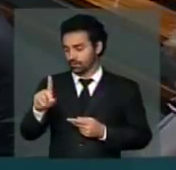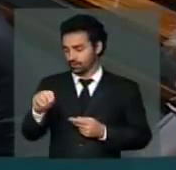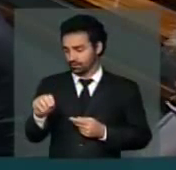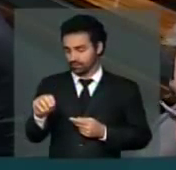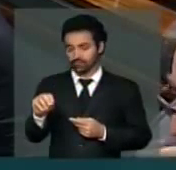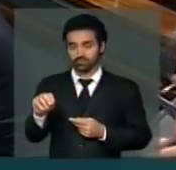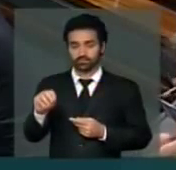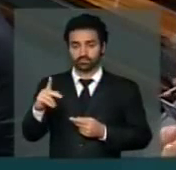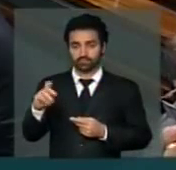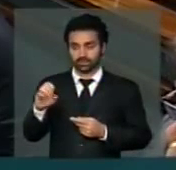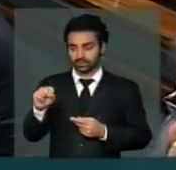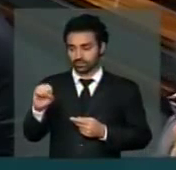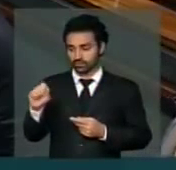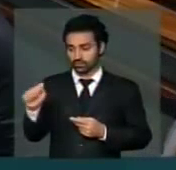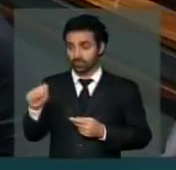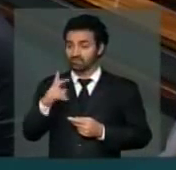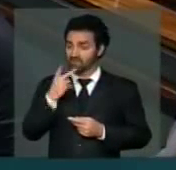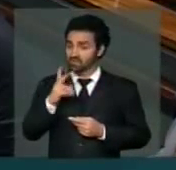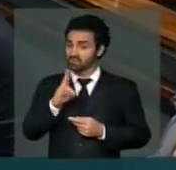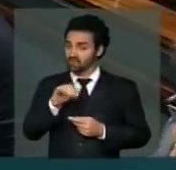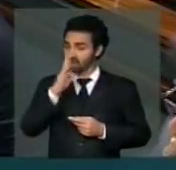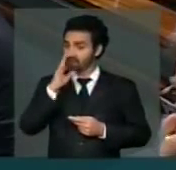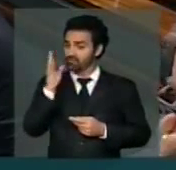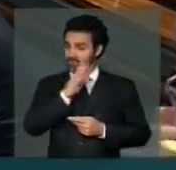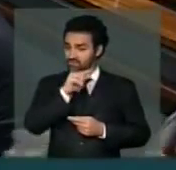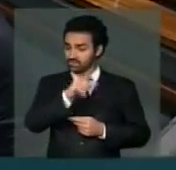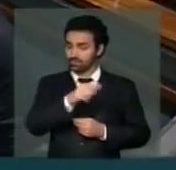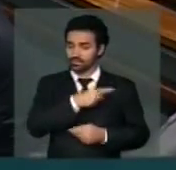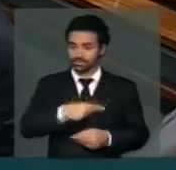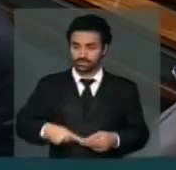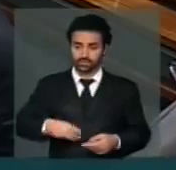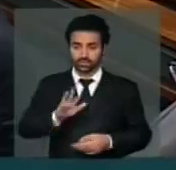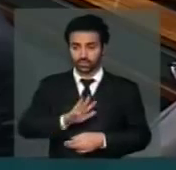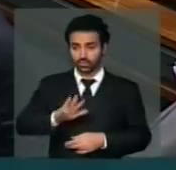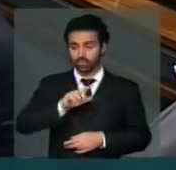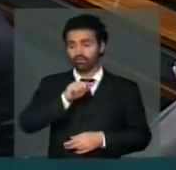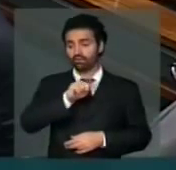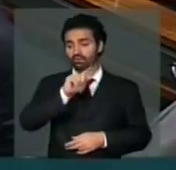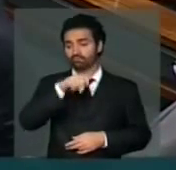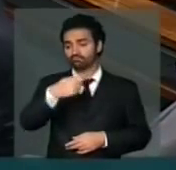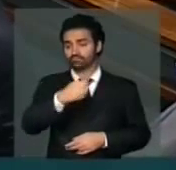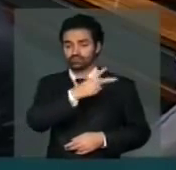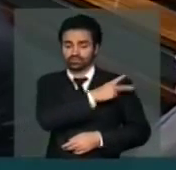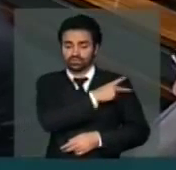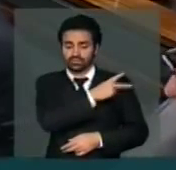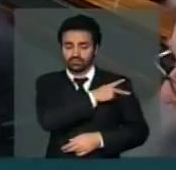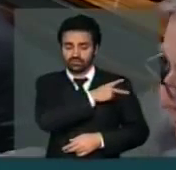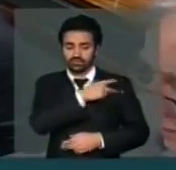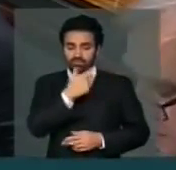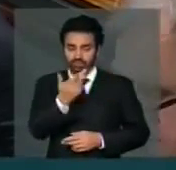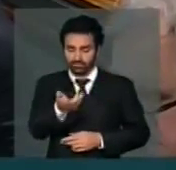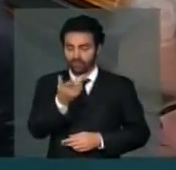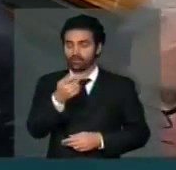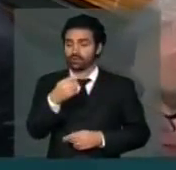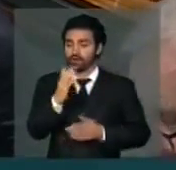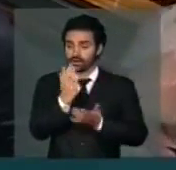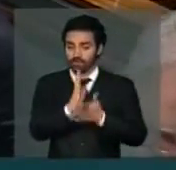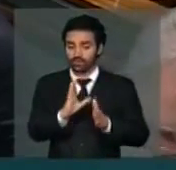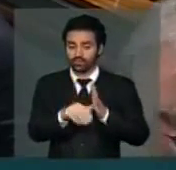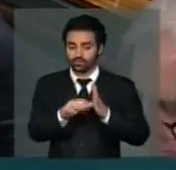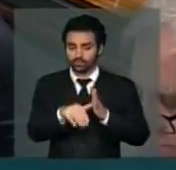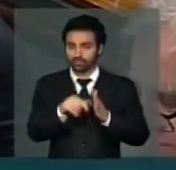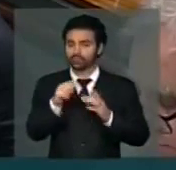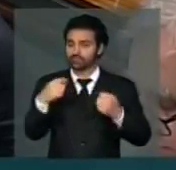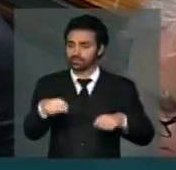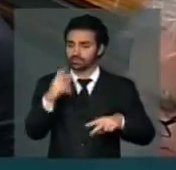ia chegar no presidente Lula, porque esse seria o chefe. Né? E para acabar com a corrupção, ele tem que chegar ao chefe. O senhor acredita